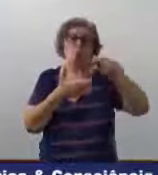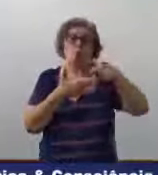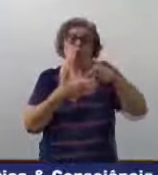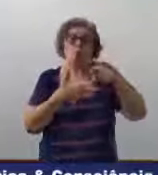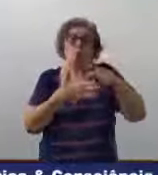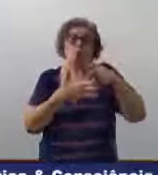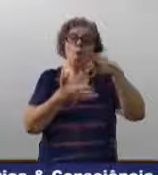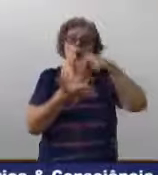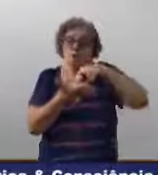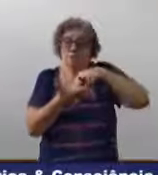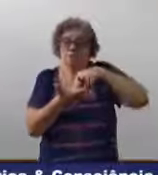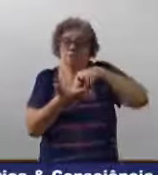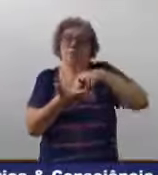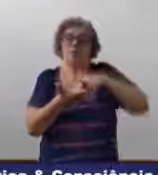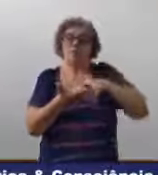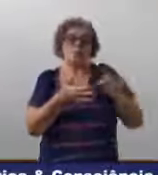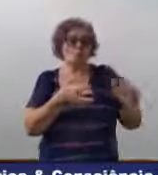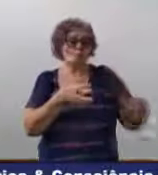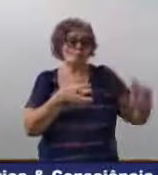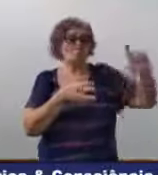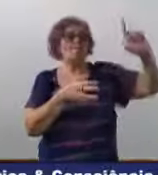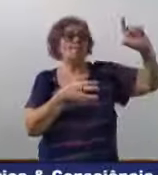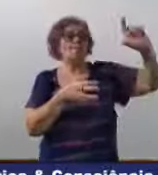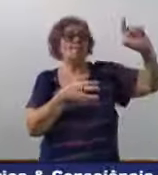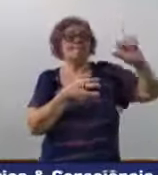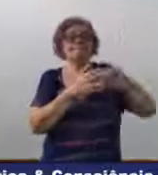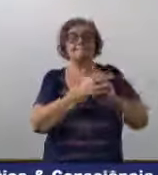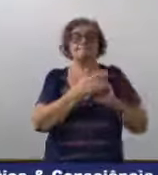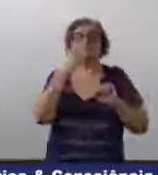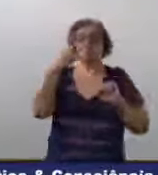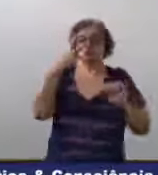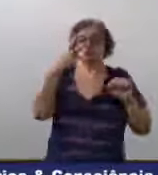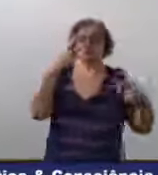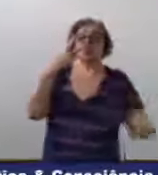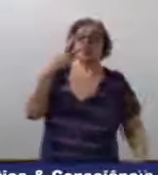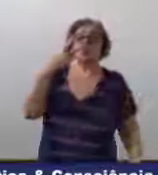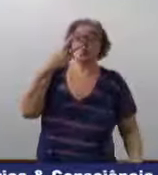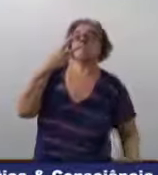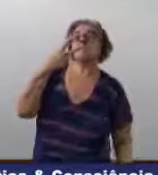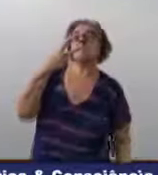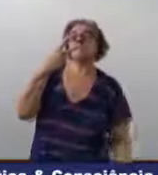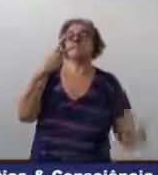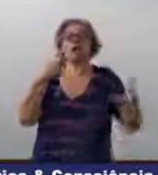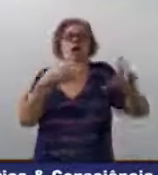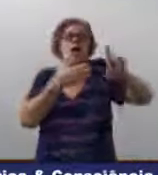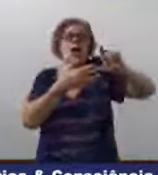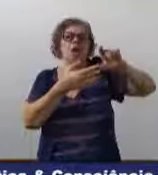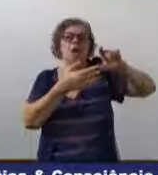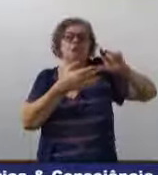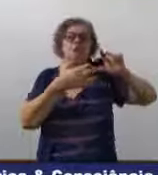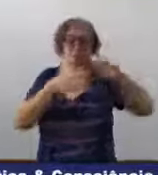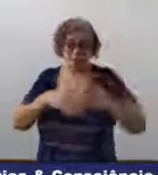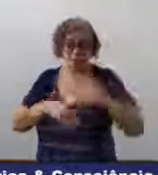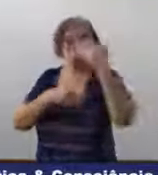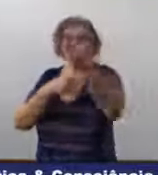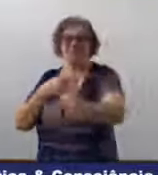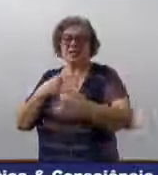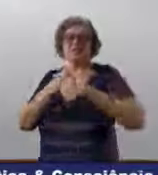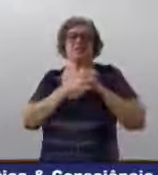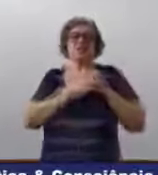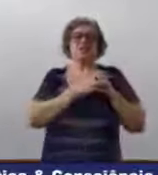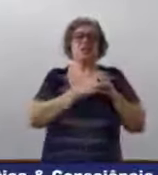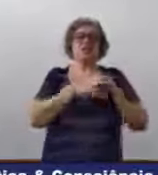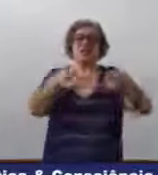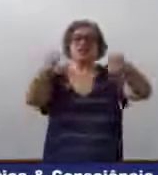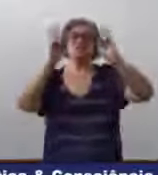Tirou o pé, enche a banheira de novo, aí botou 2 pernas dentro d'água, viu que saía mais água ainda. Em resumo, daí ele